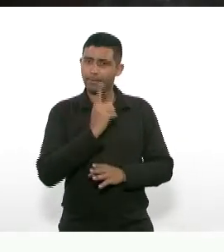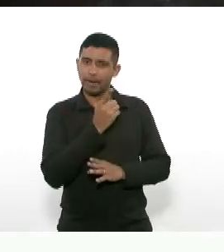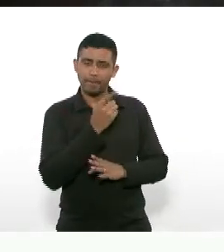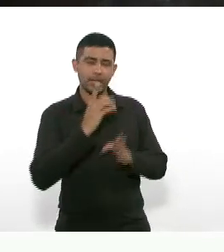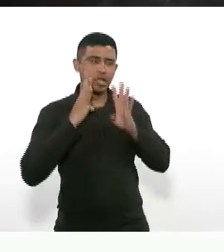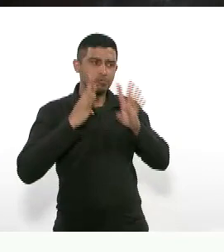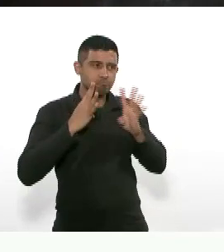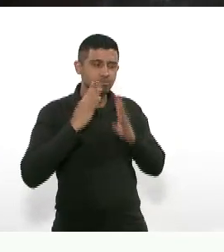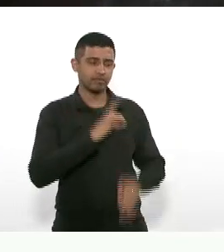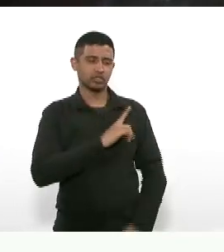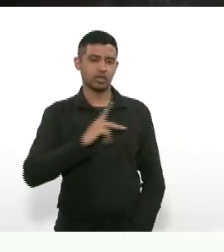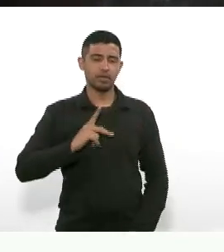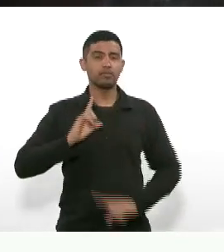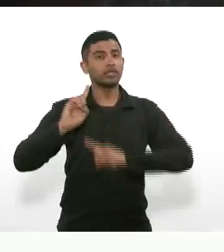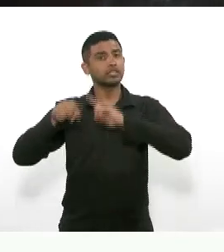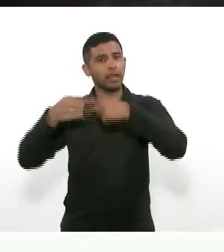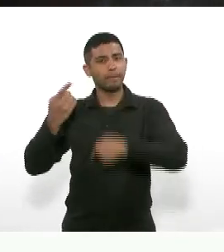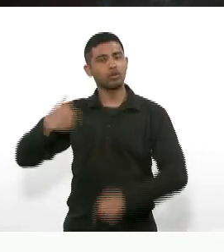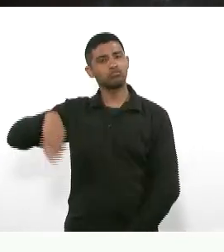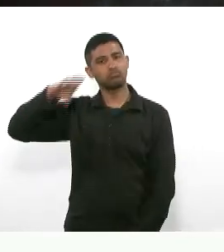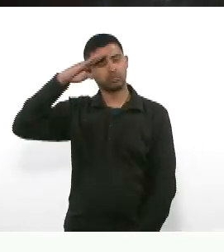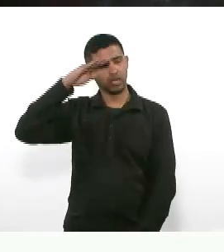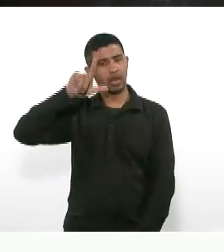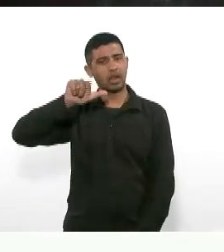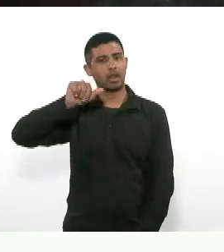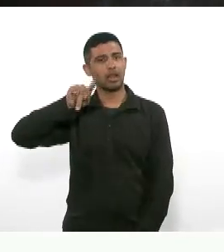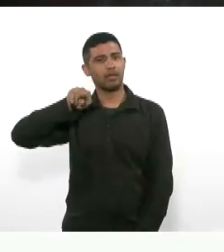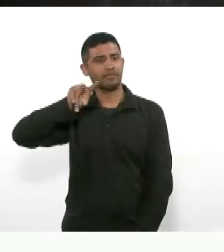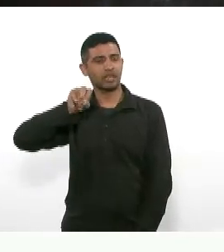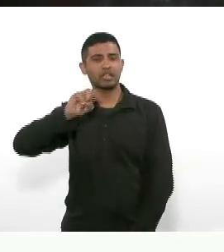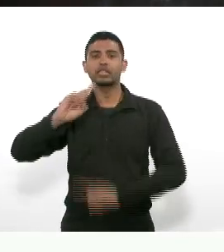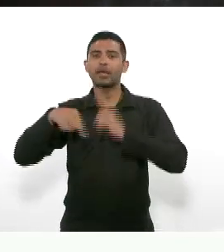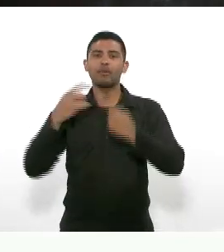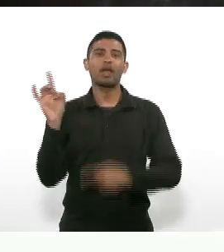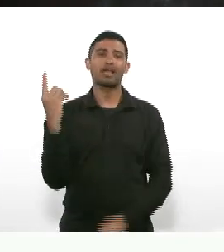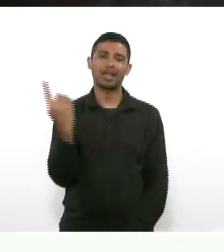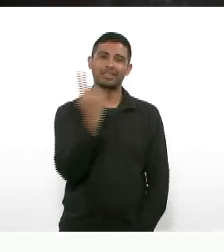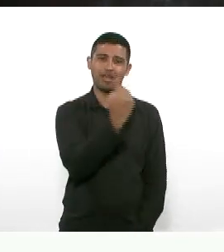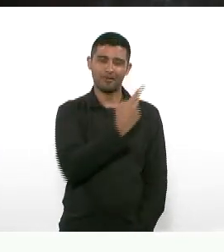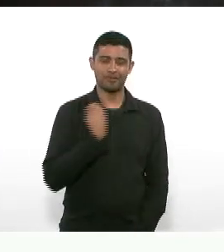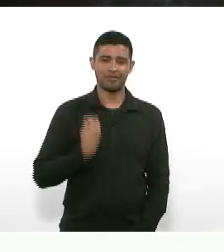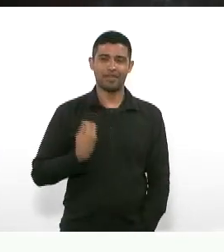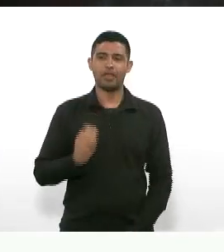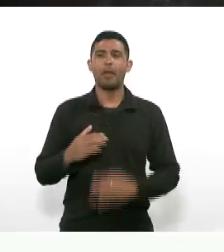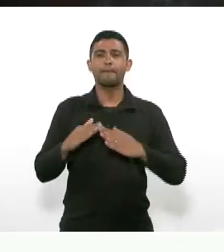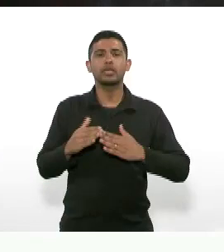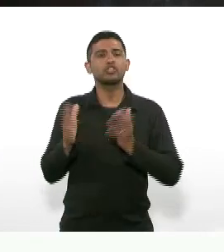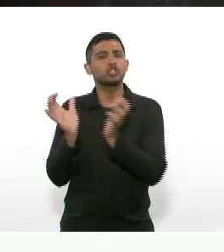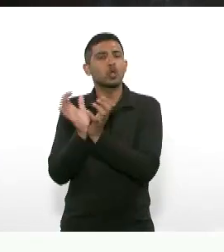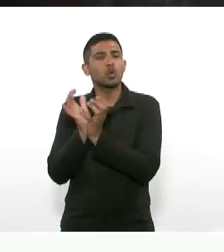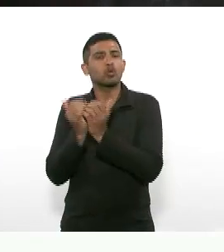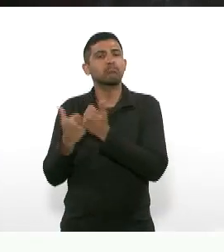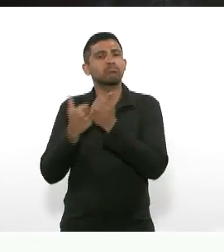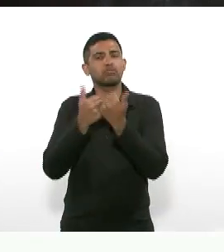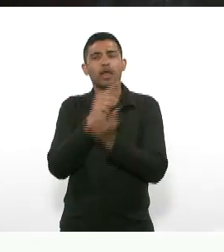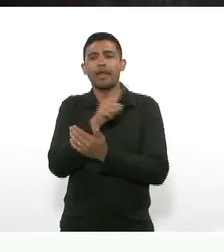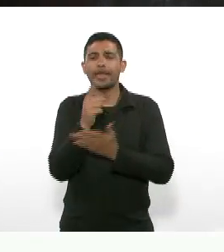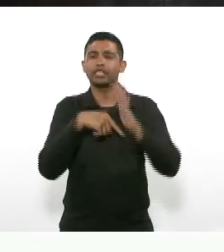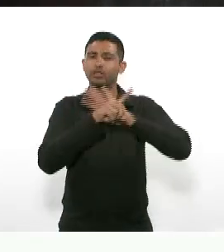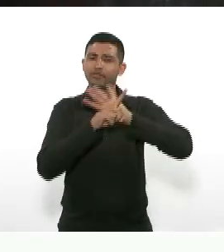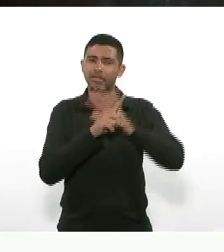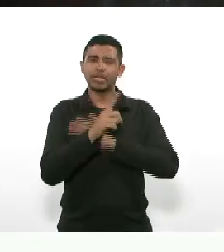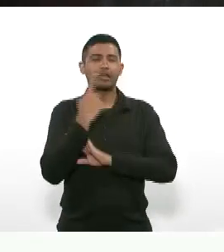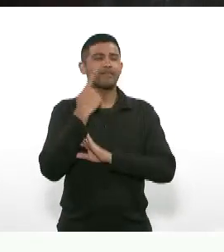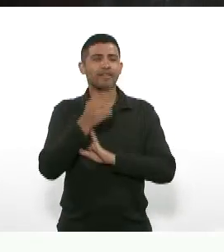Coronel Laviano e, em seguida, aqueles que se fazem presentes. Eu queria pedir aqui às assessorias que verificassem com a representação